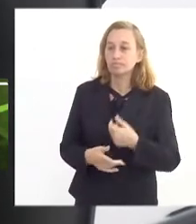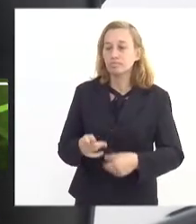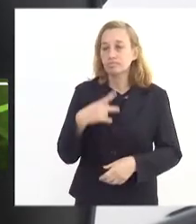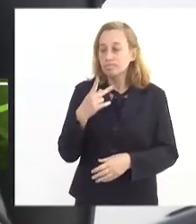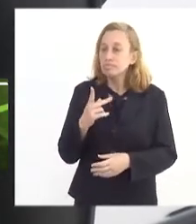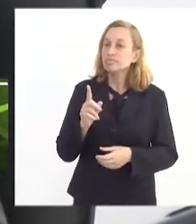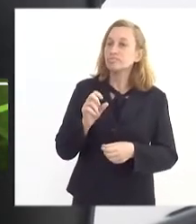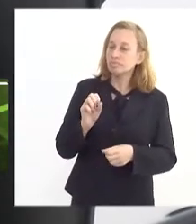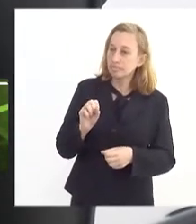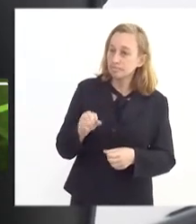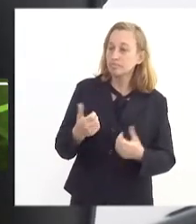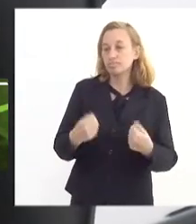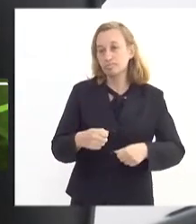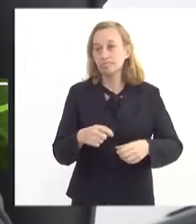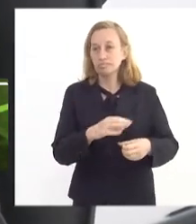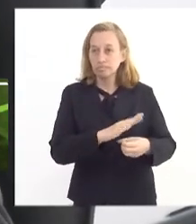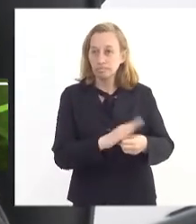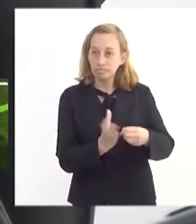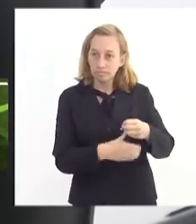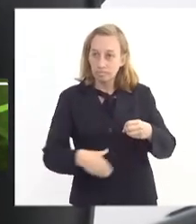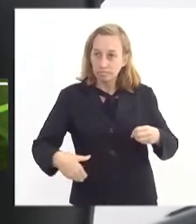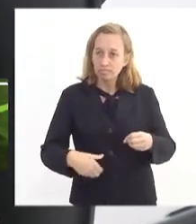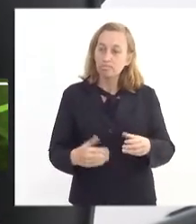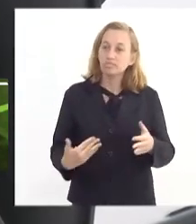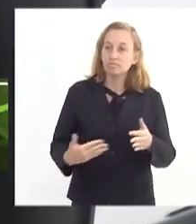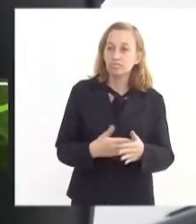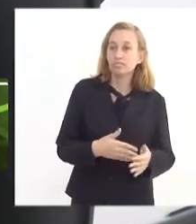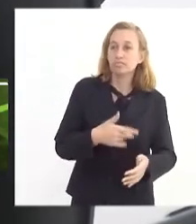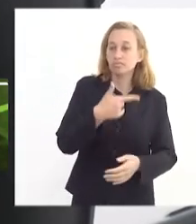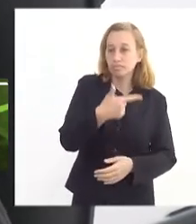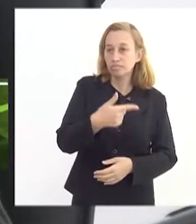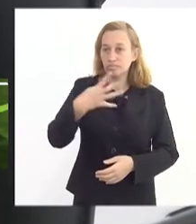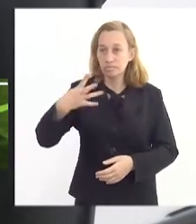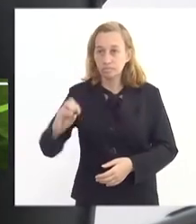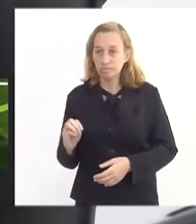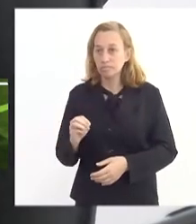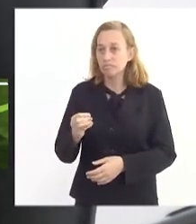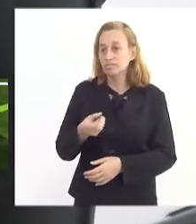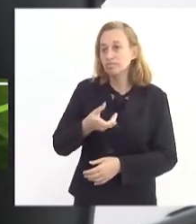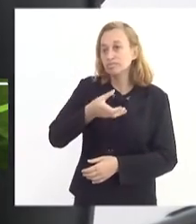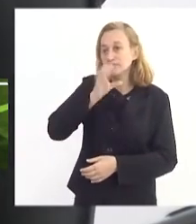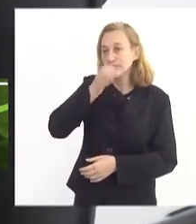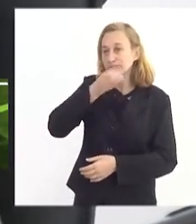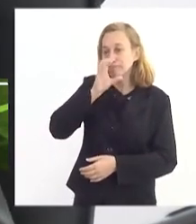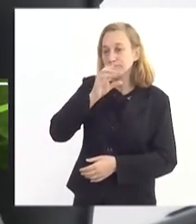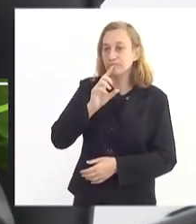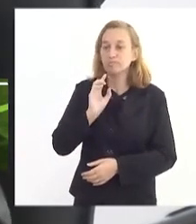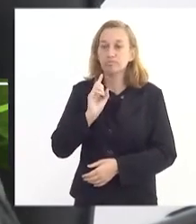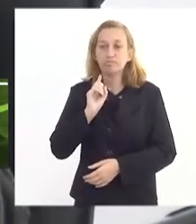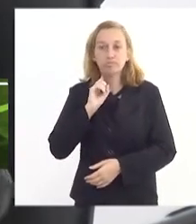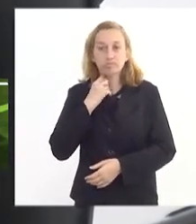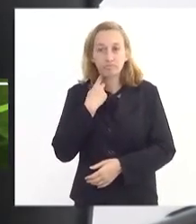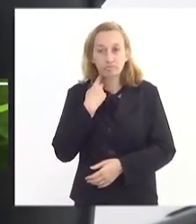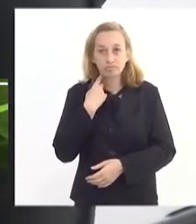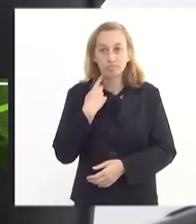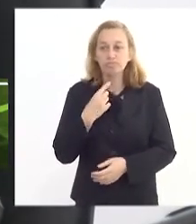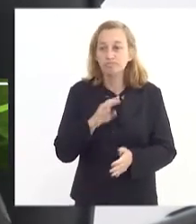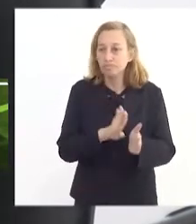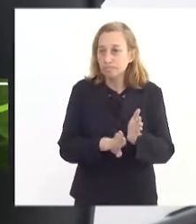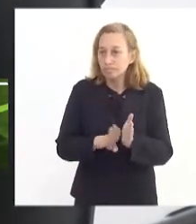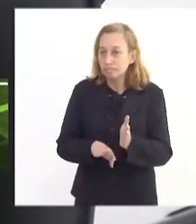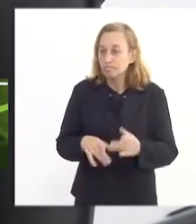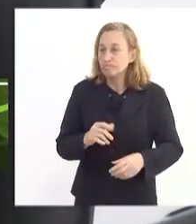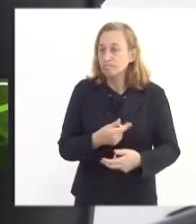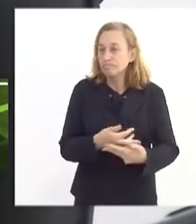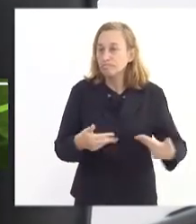esgoto. Aí até 2040 a gente está bebendo água tisnada de esgoto. Enfim, e gastando toneladas